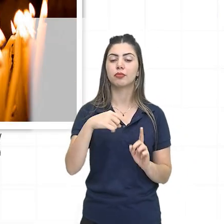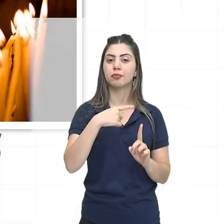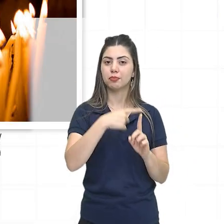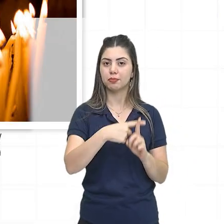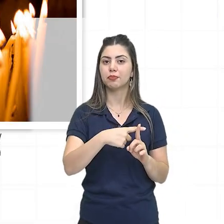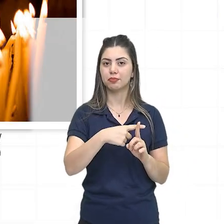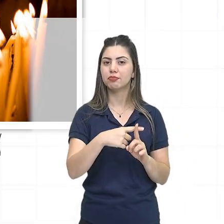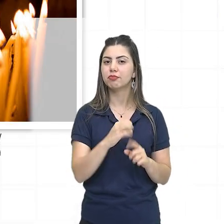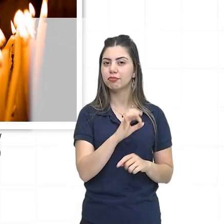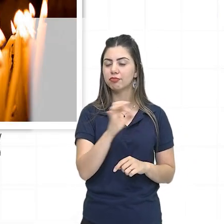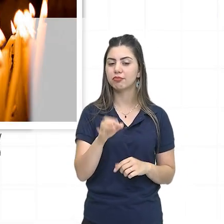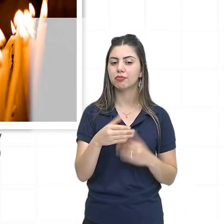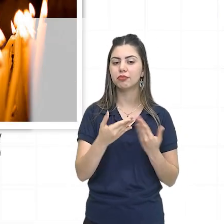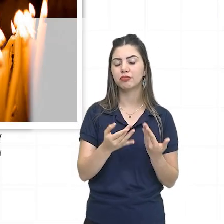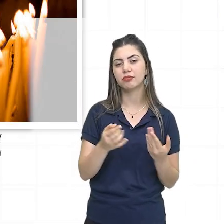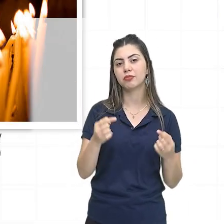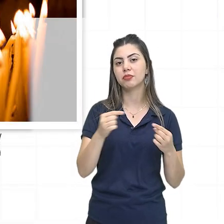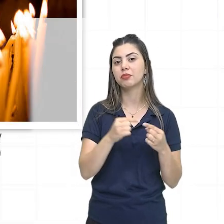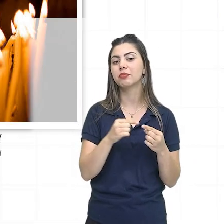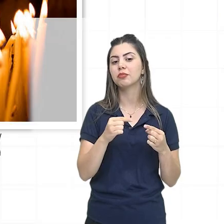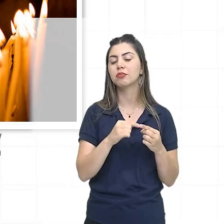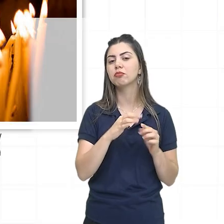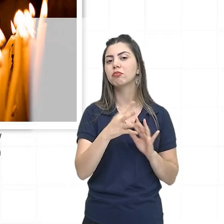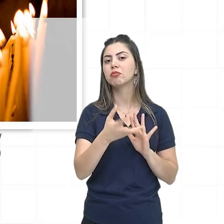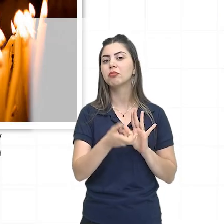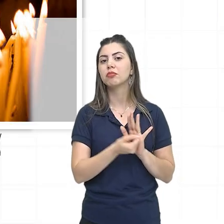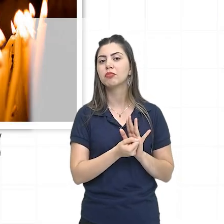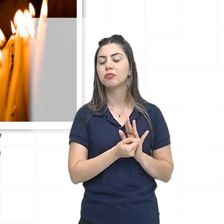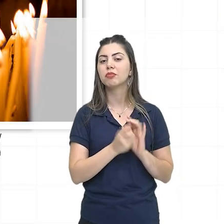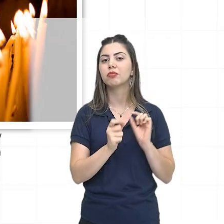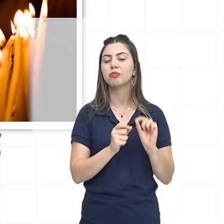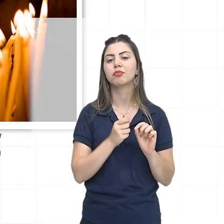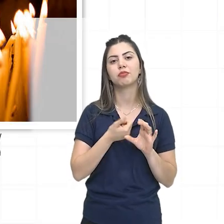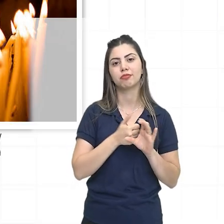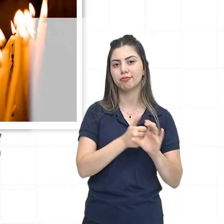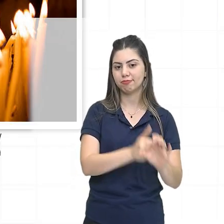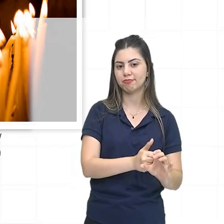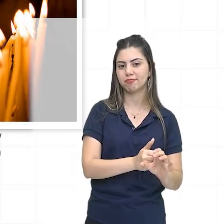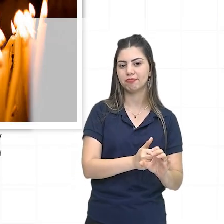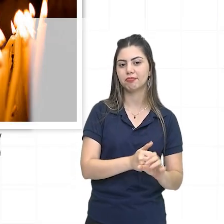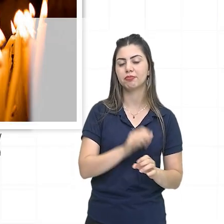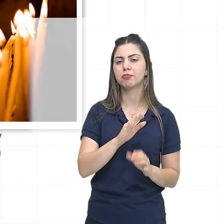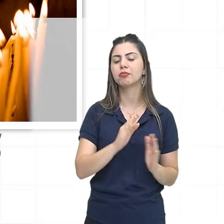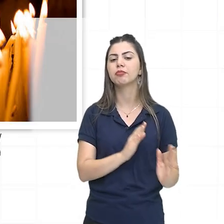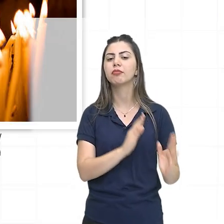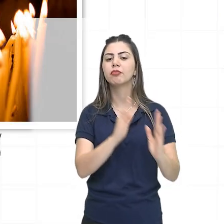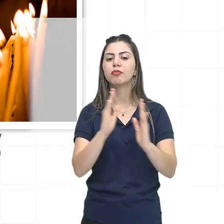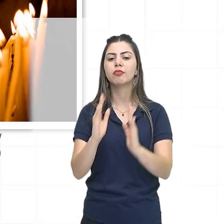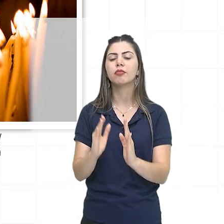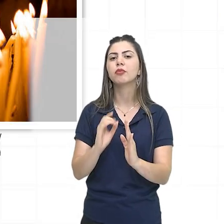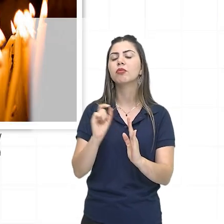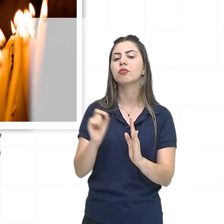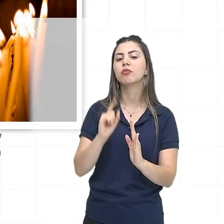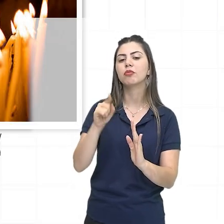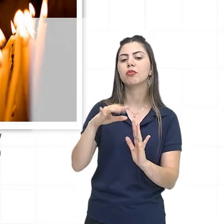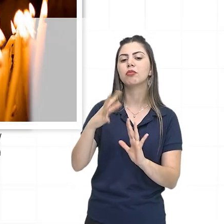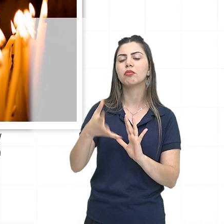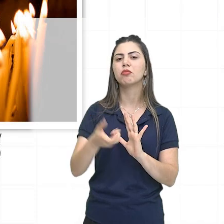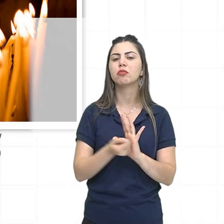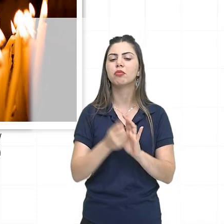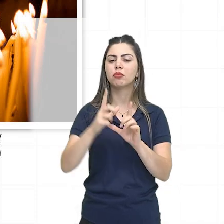cruz que simboliza o cristianismo. Temos também o símbolo da